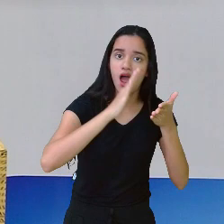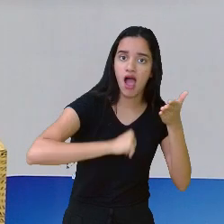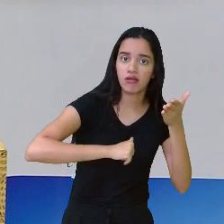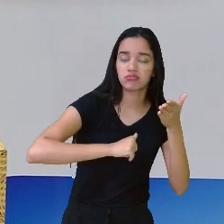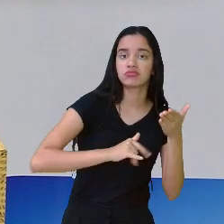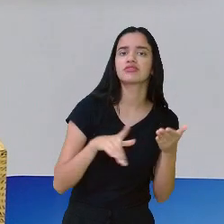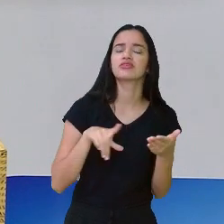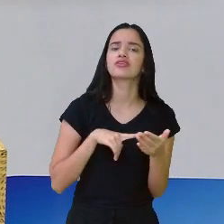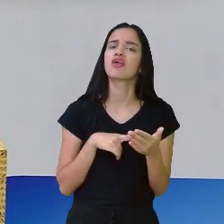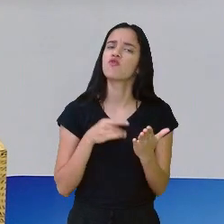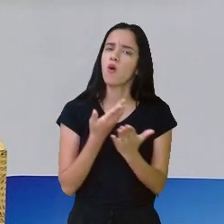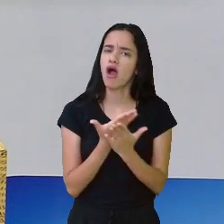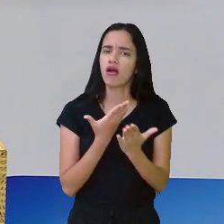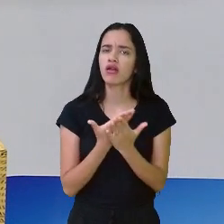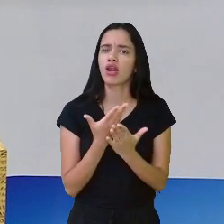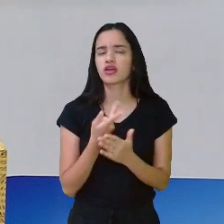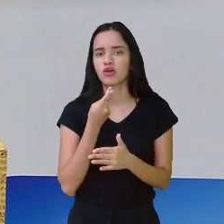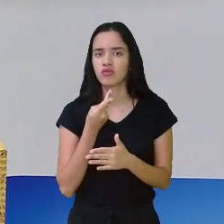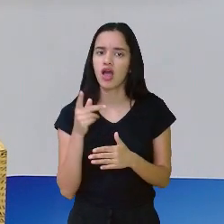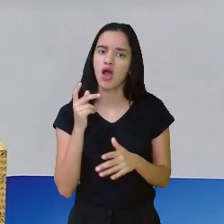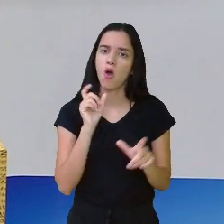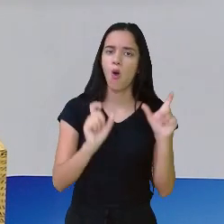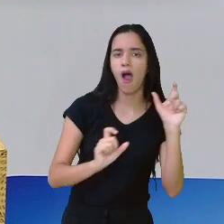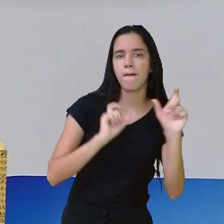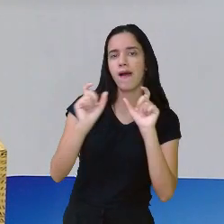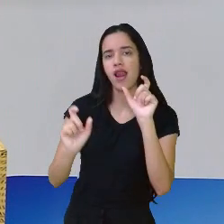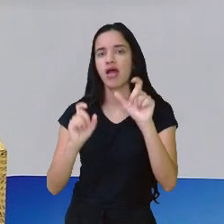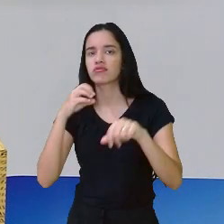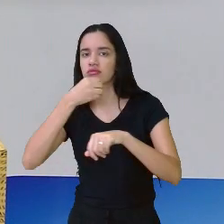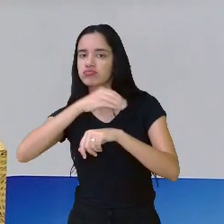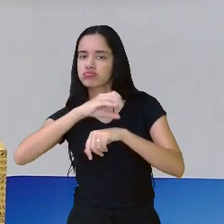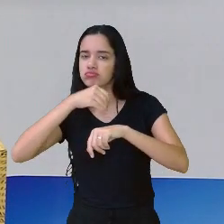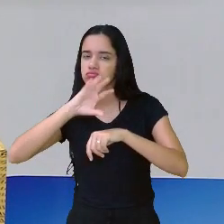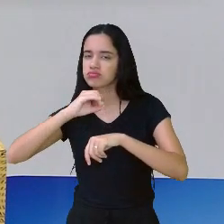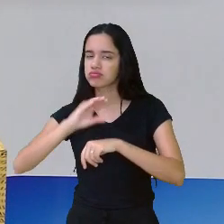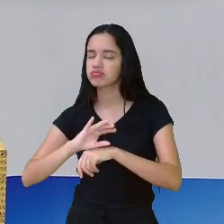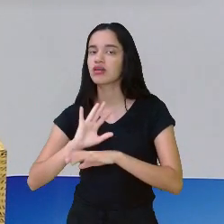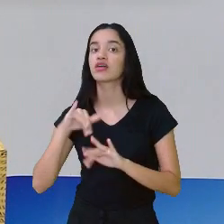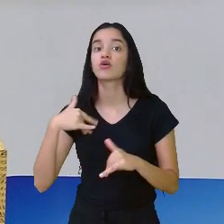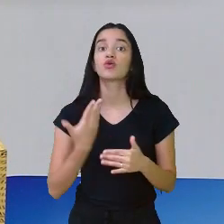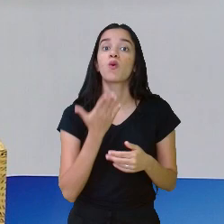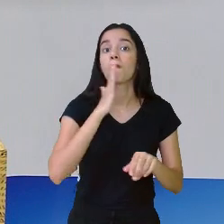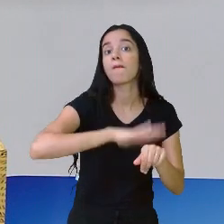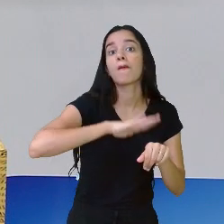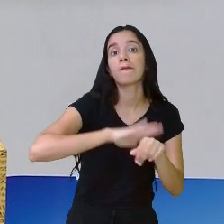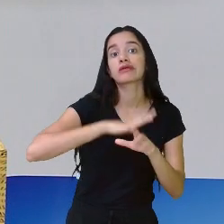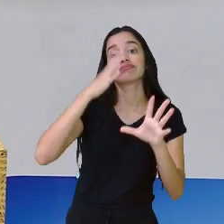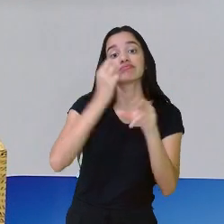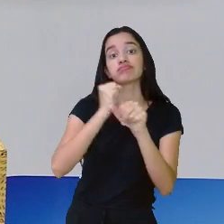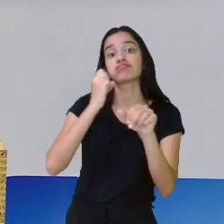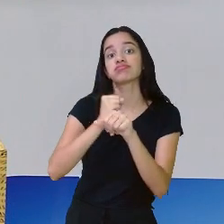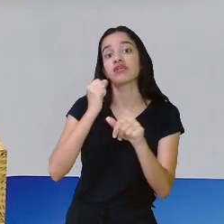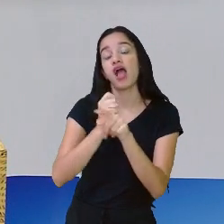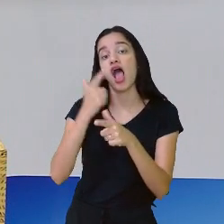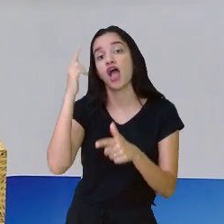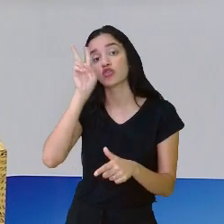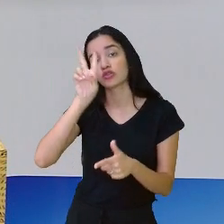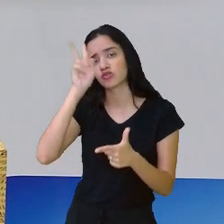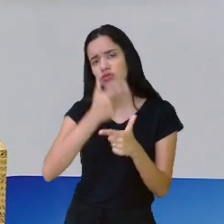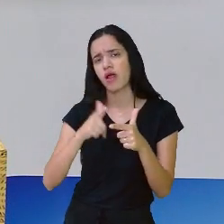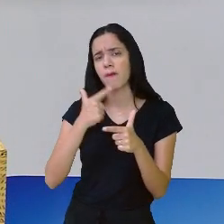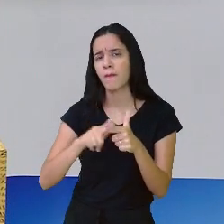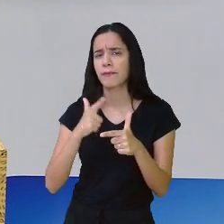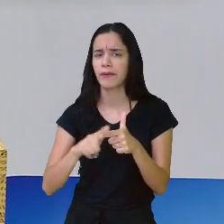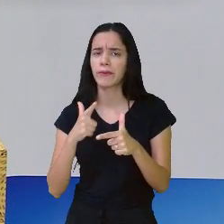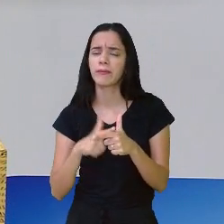retirado. Já teve uma aulinha que eu falei para vocês algumas palavrinhas chaves que quando a situação, problema, quando a historinha matemática